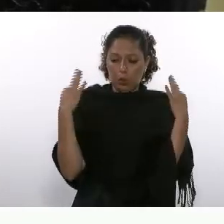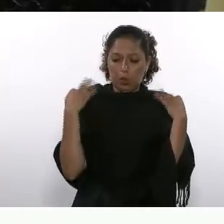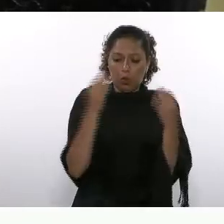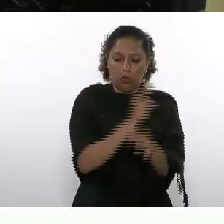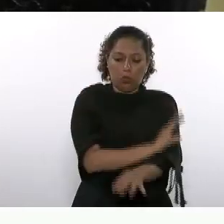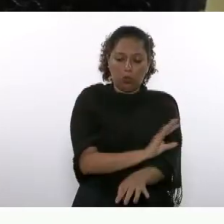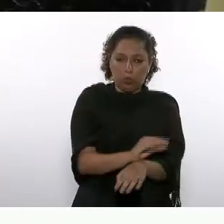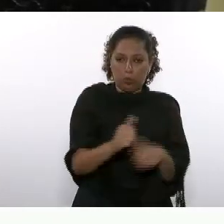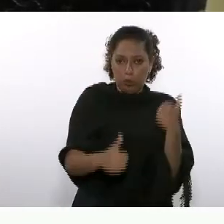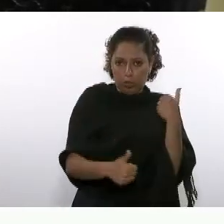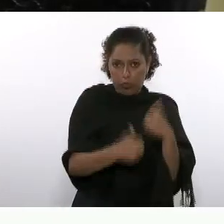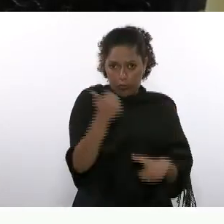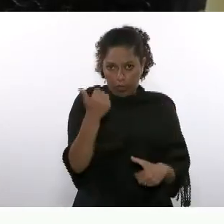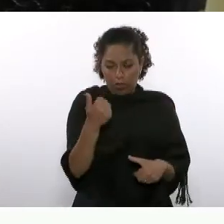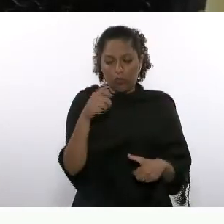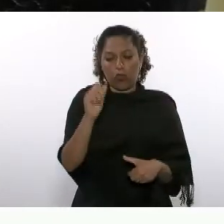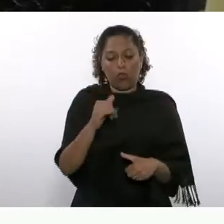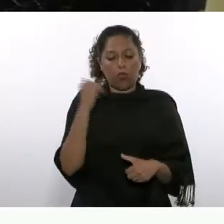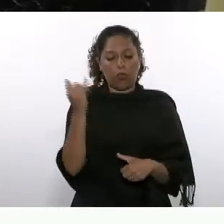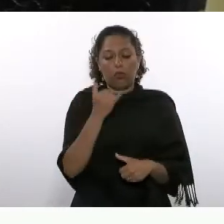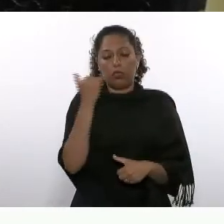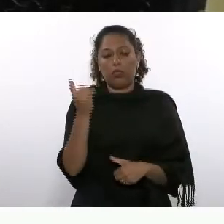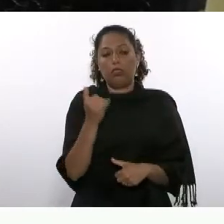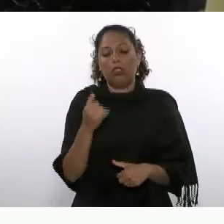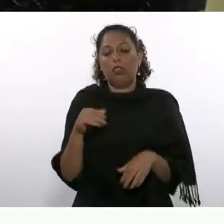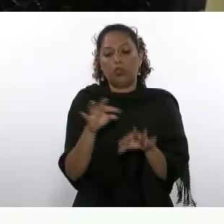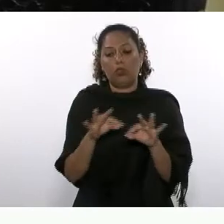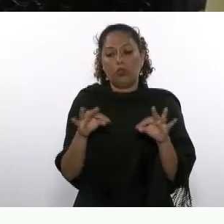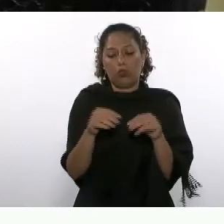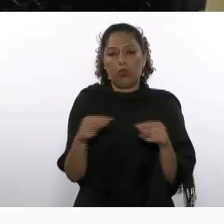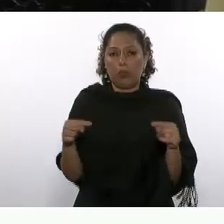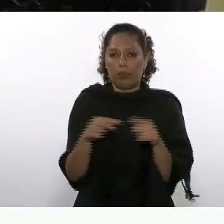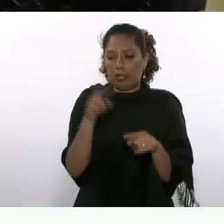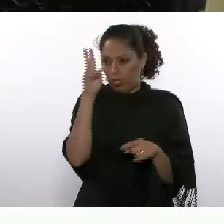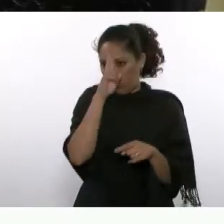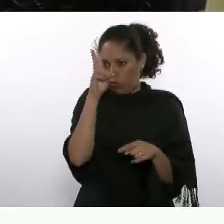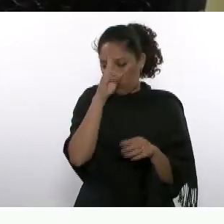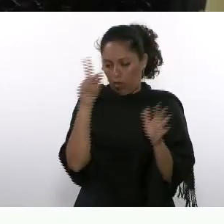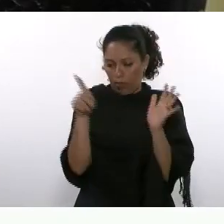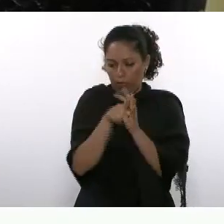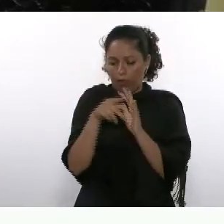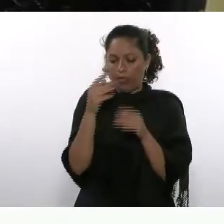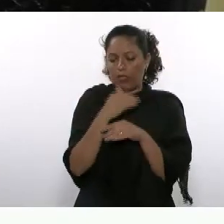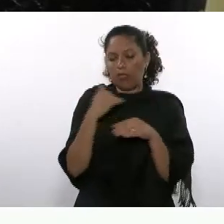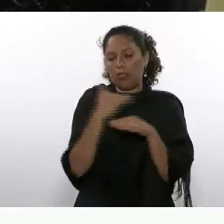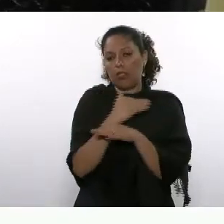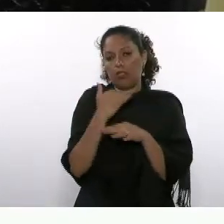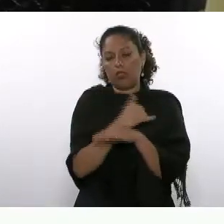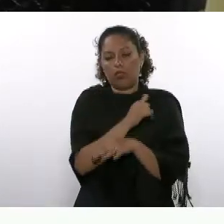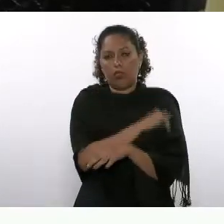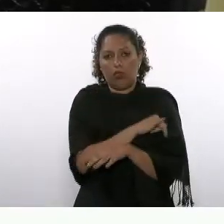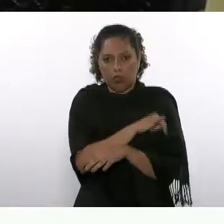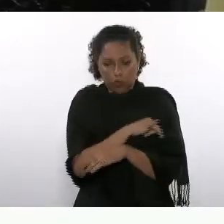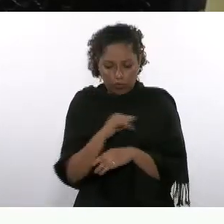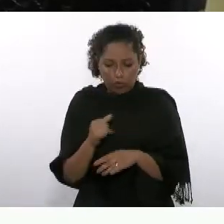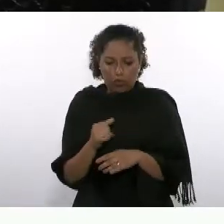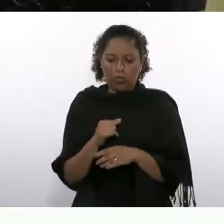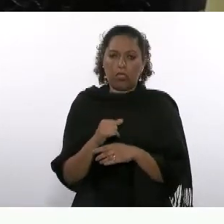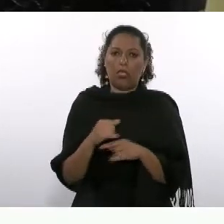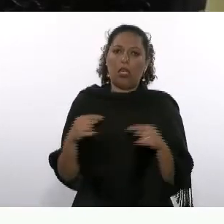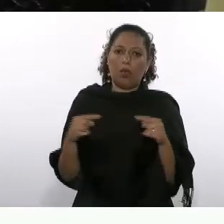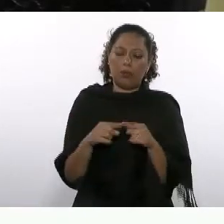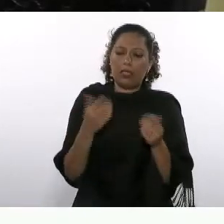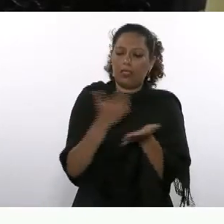o esporte, é fundamental, por exemplo, como um patrimônio do Rio de Janeiro, um ativo do Rio de Janeiro, não